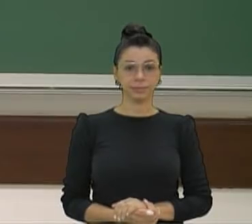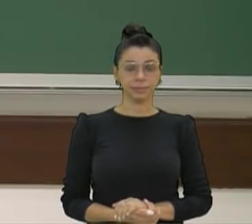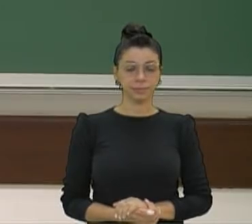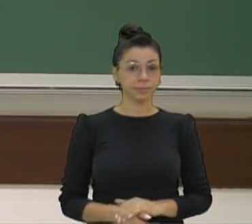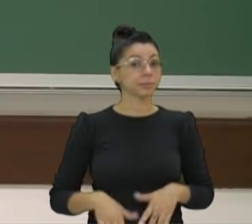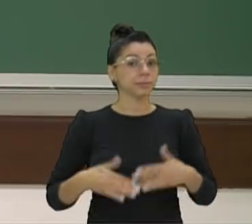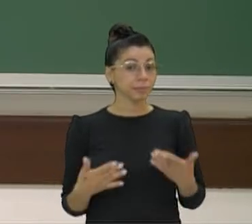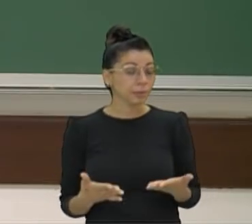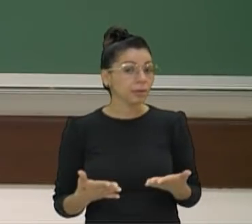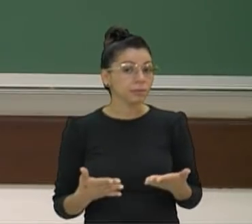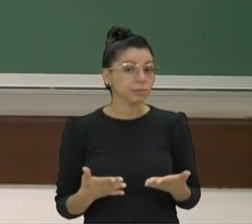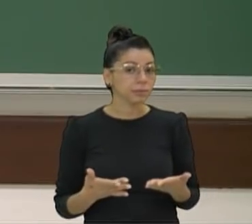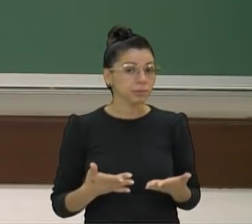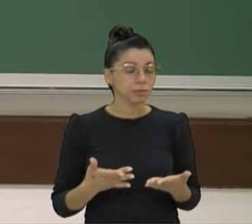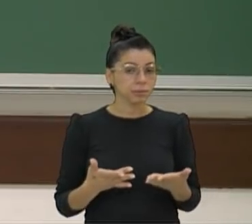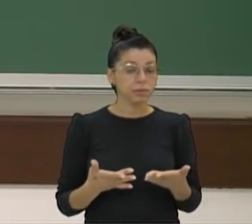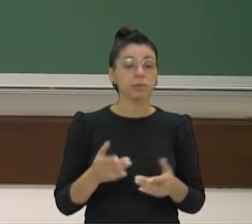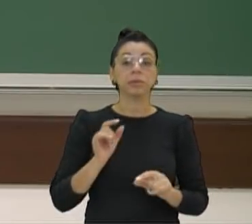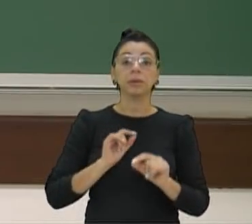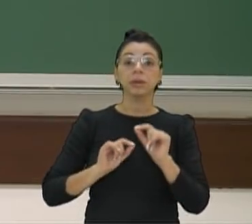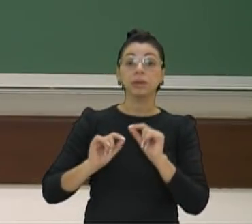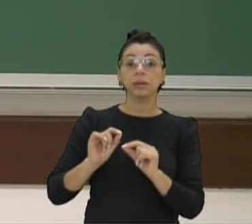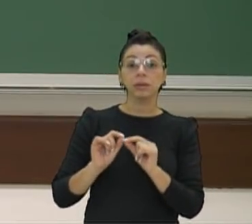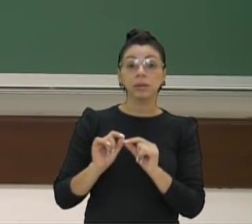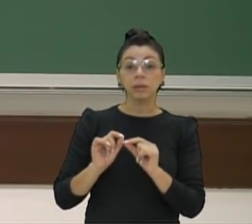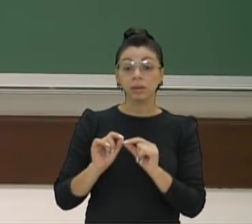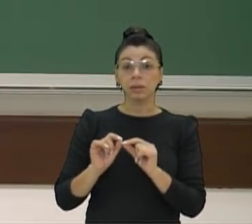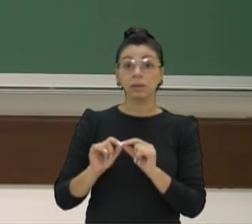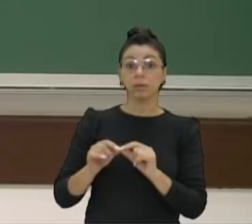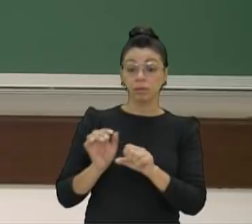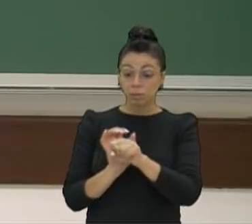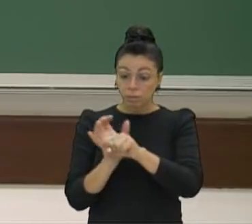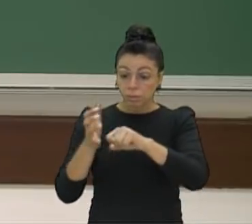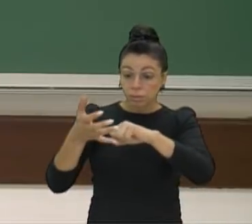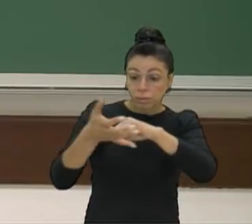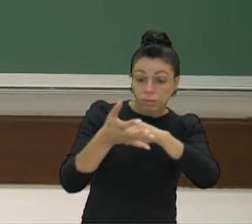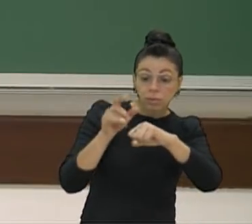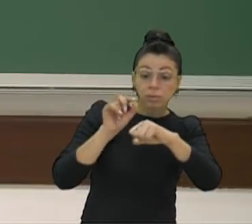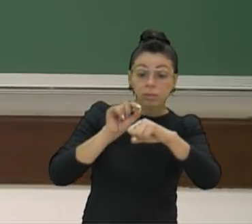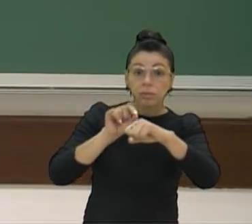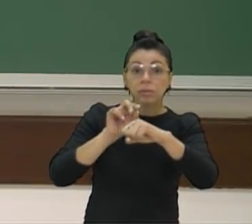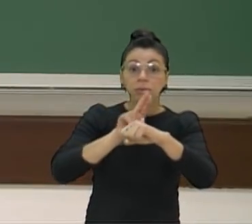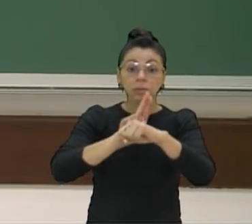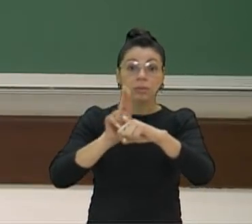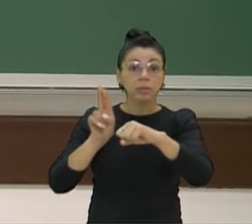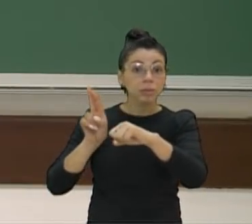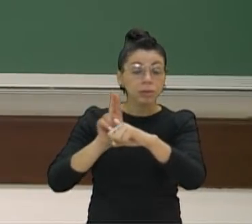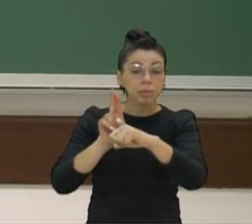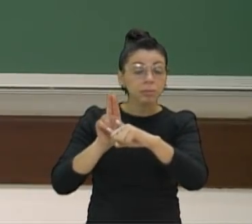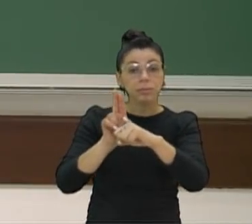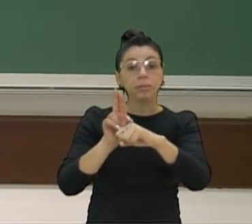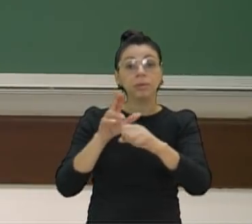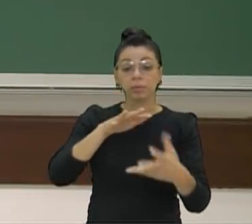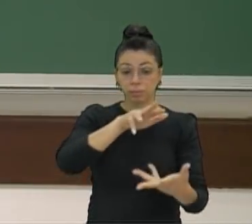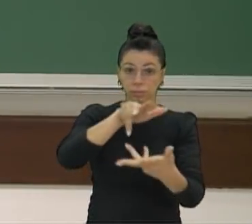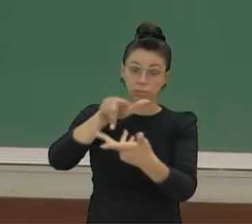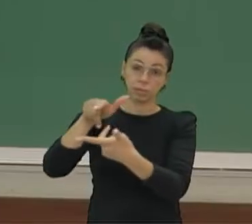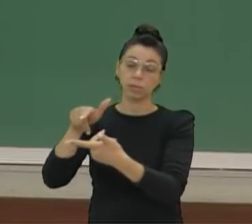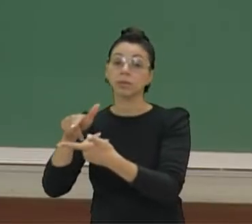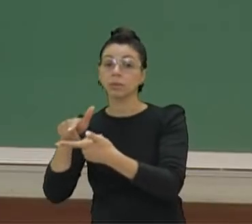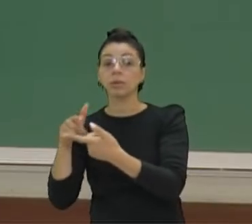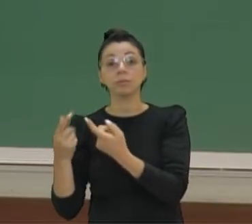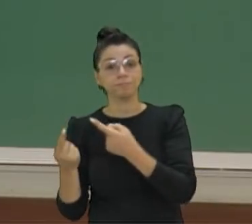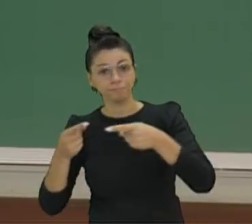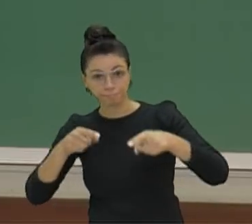E então, o agente causador desse problema que mundialmente nós estamos enfrentando aí é um